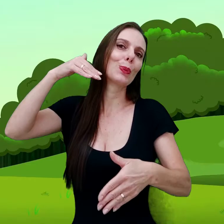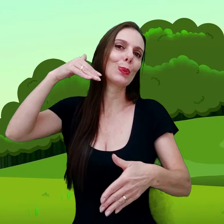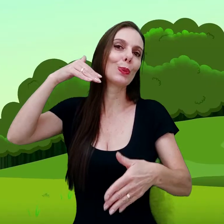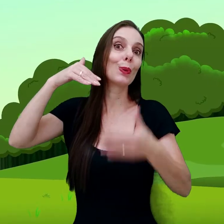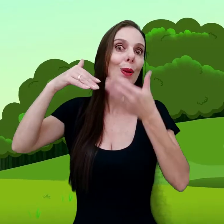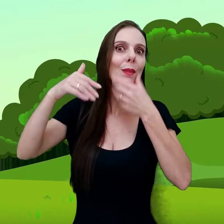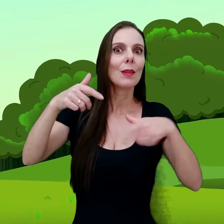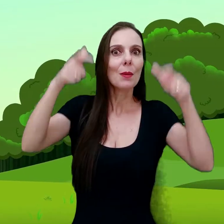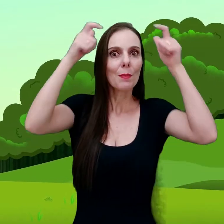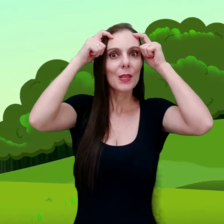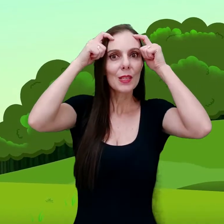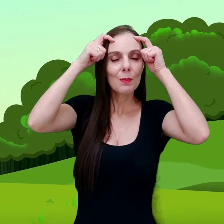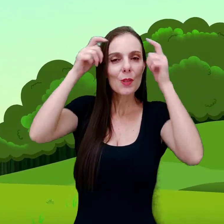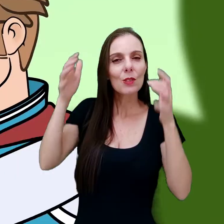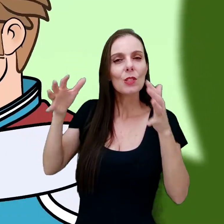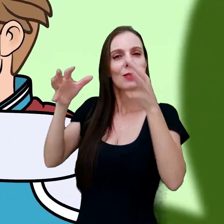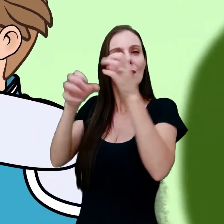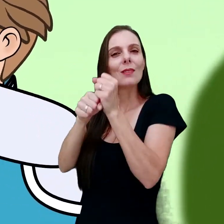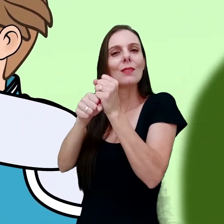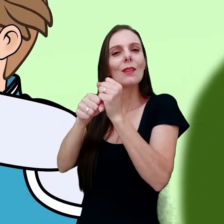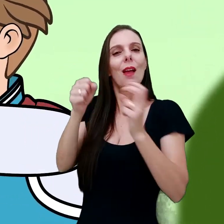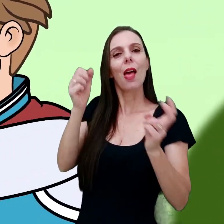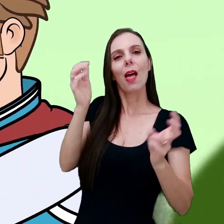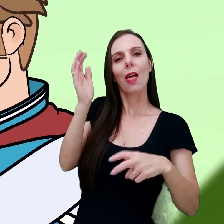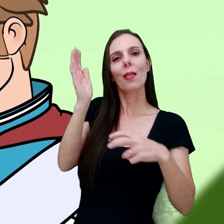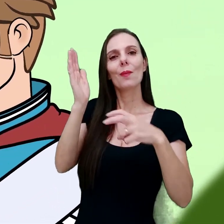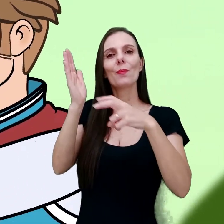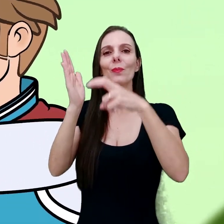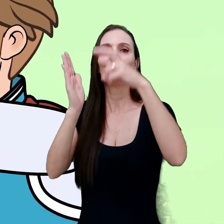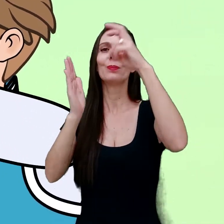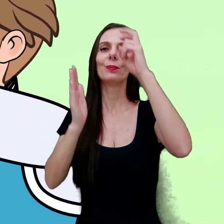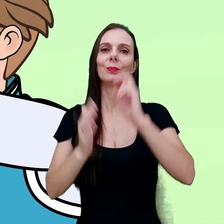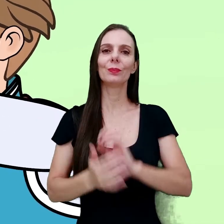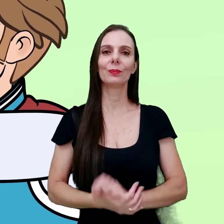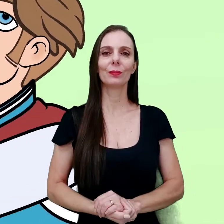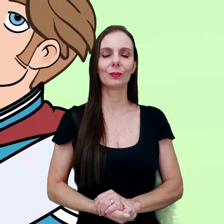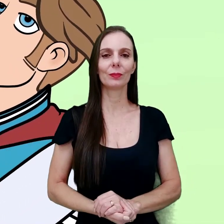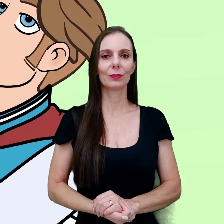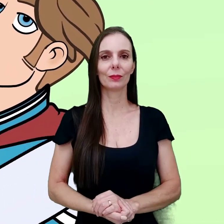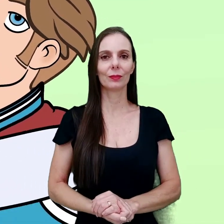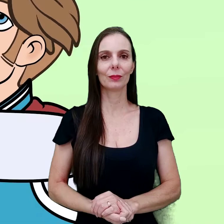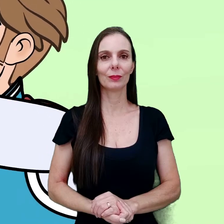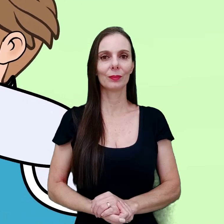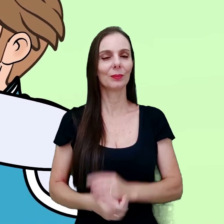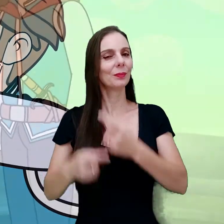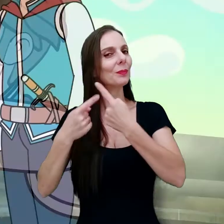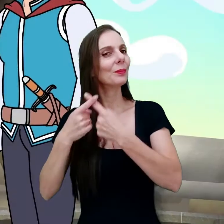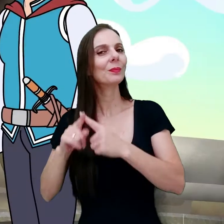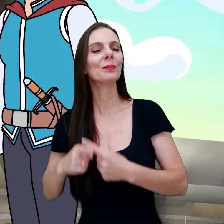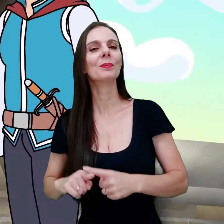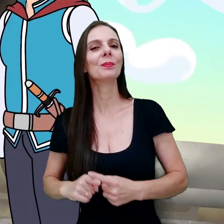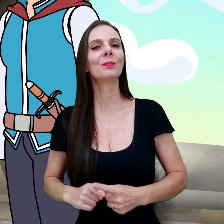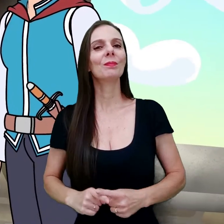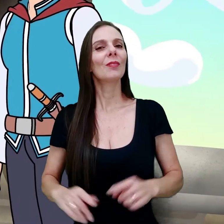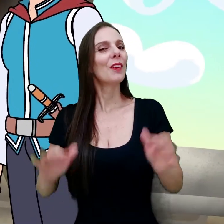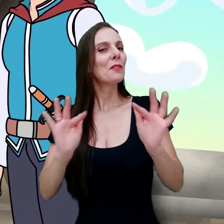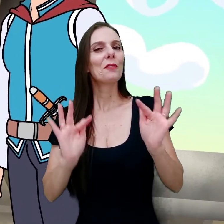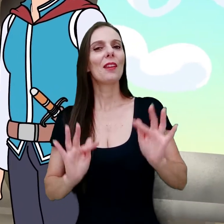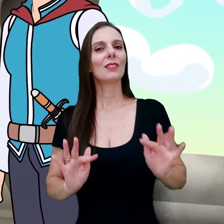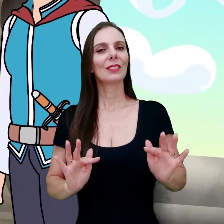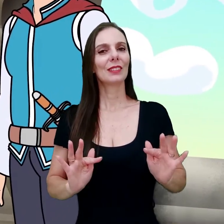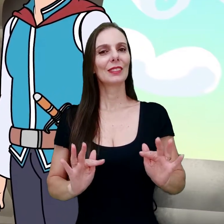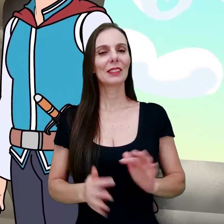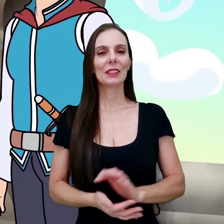dourados caírem. E o príncipe segurava em seu lindo cabelo loiro e subia. Rapunzel